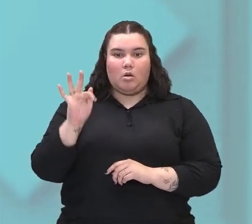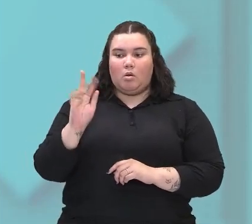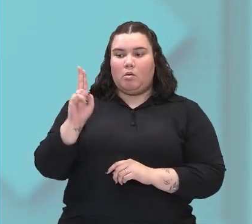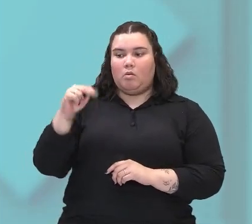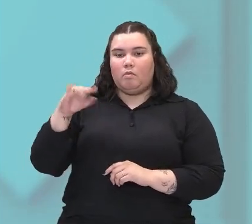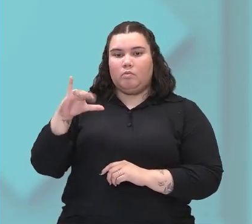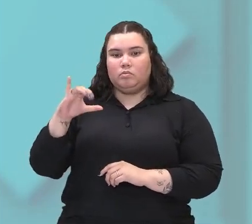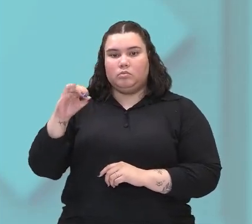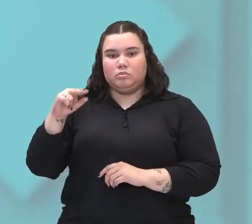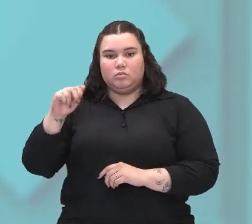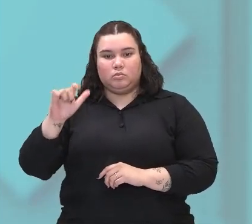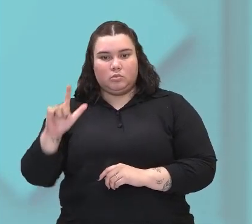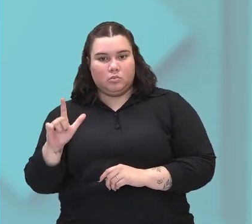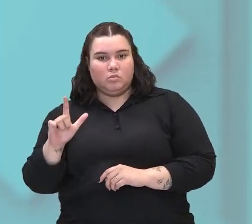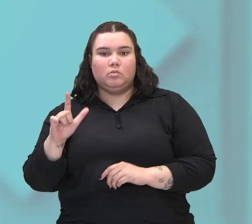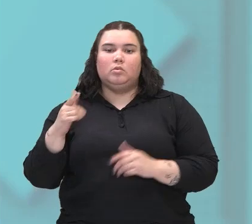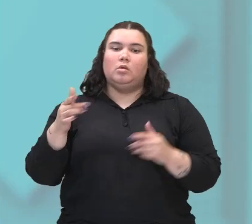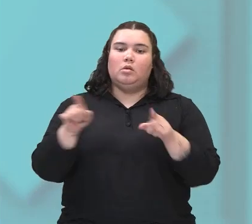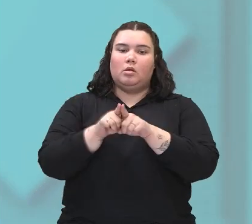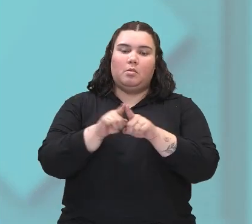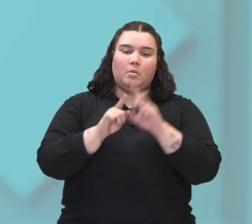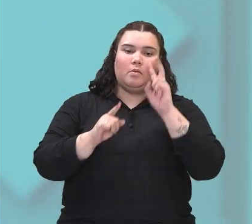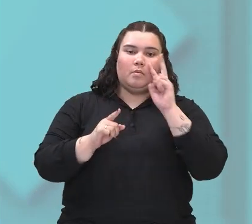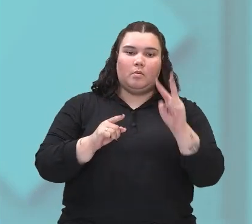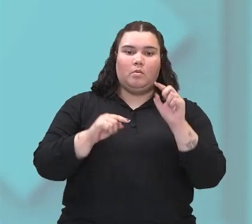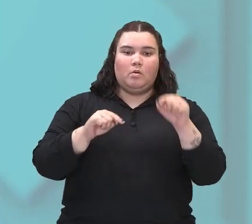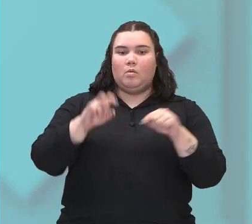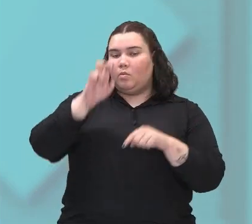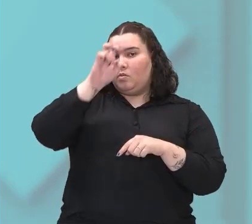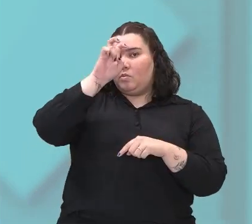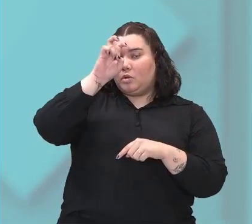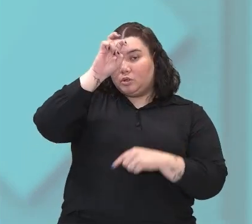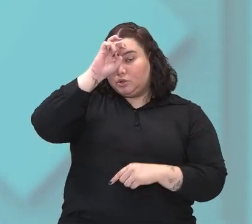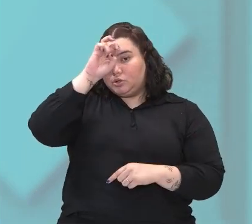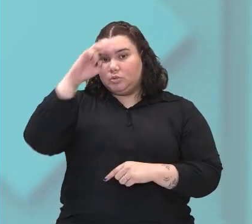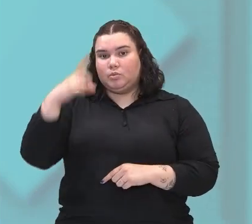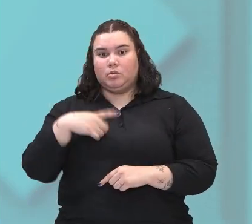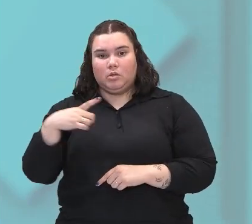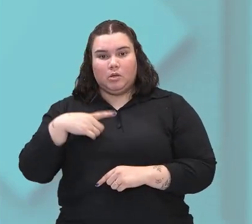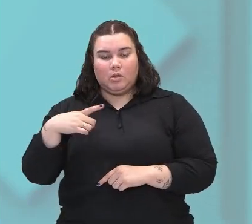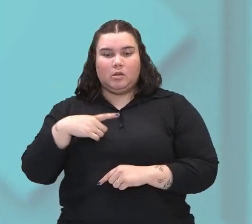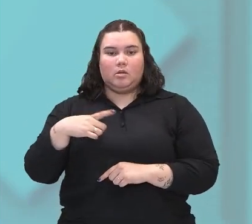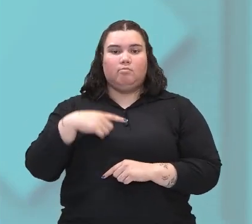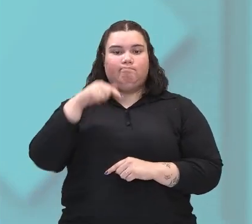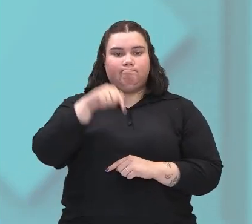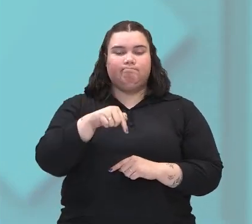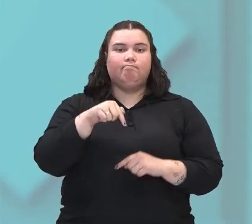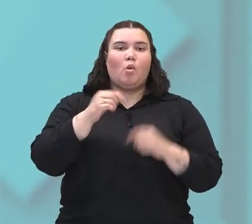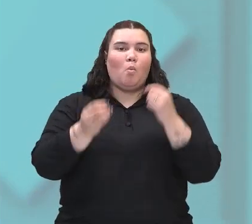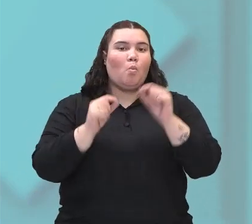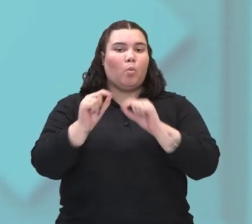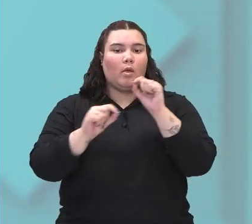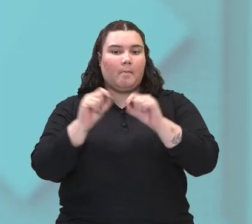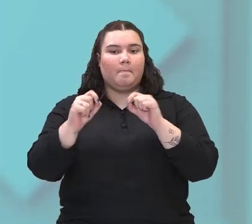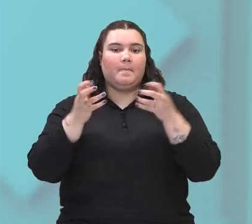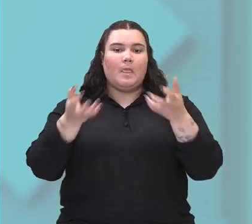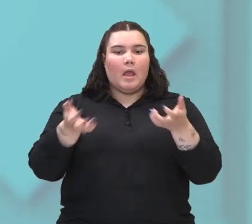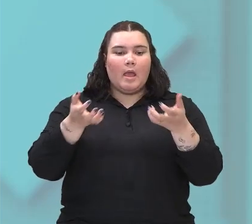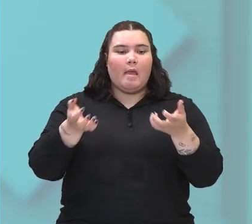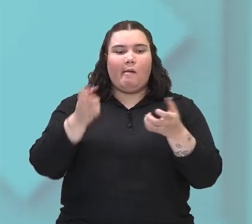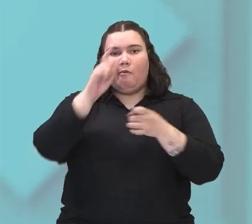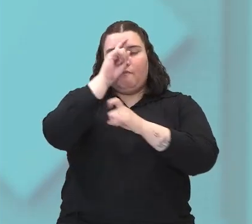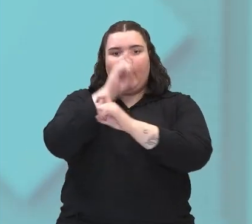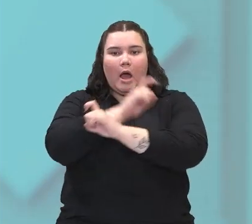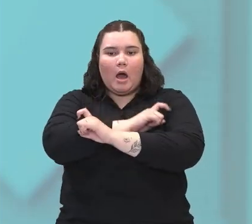ela tinha ali uma funcionalidade a gente viu agora no Egito que ela já tinha essa essa intenção de exaltar né O